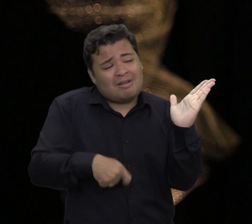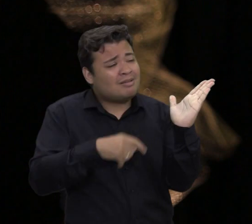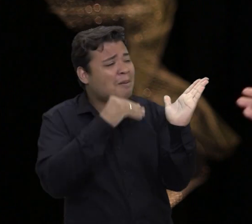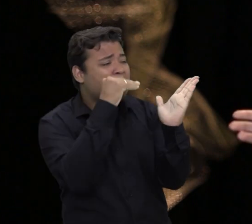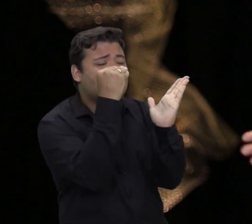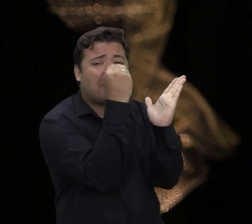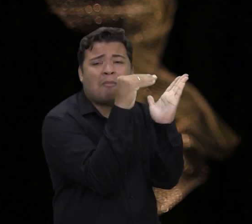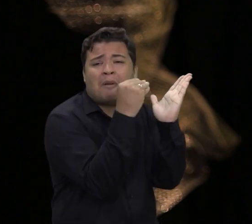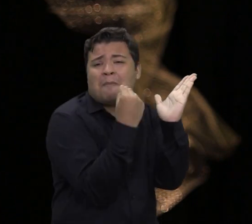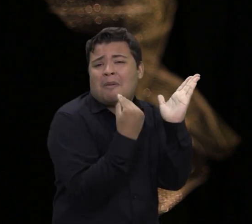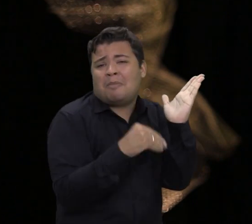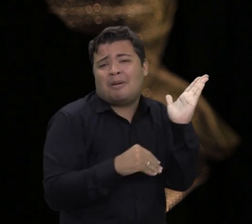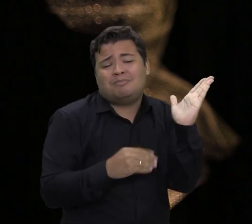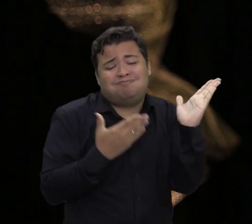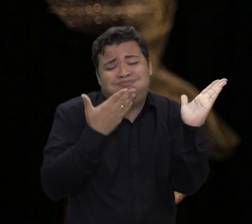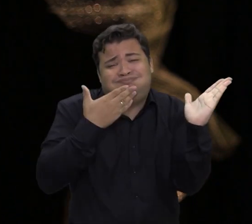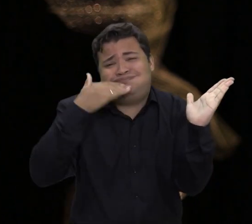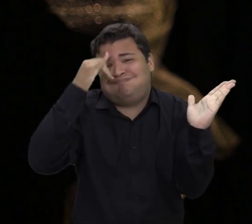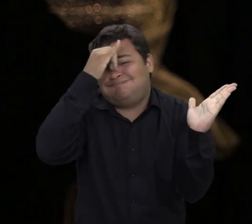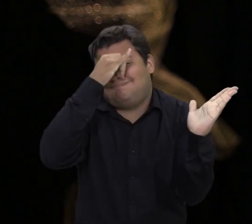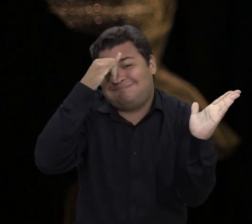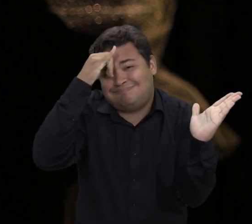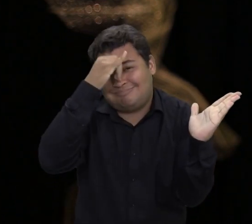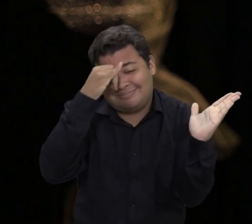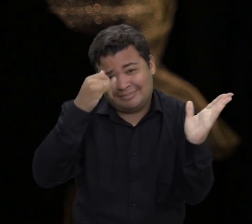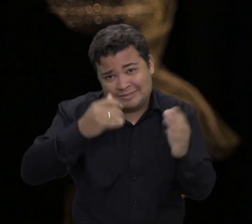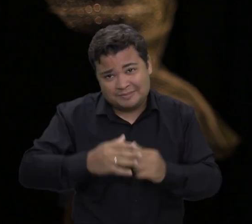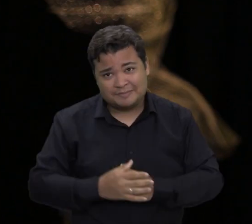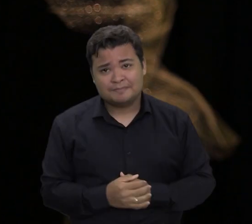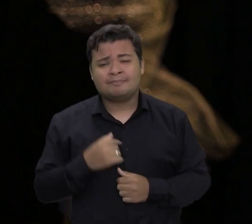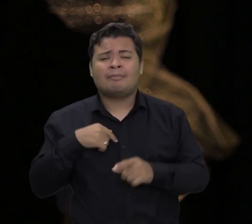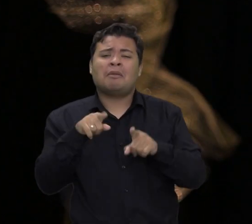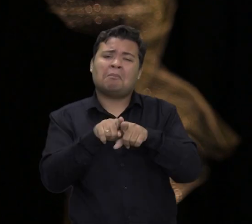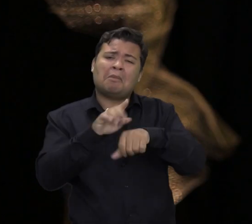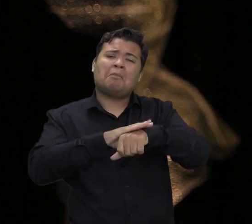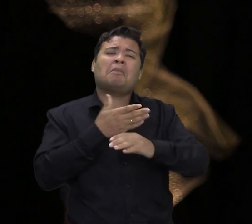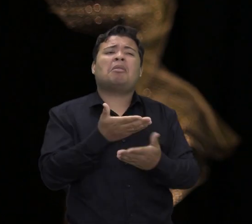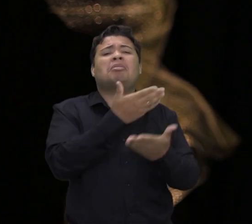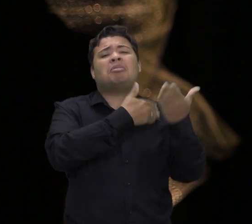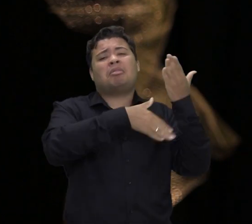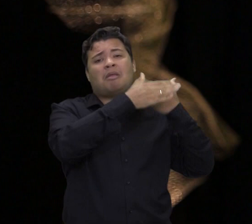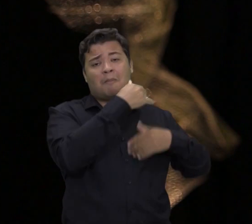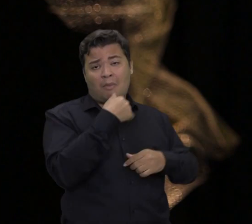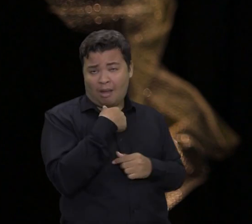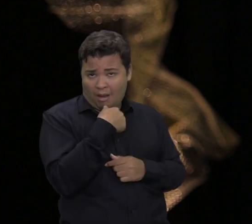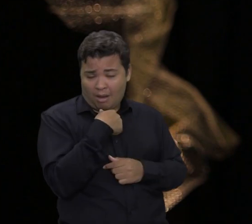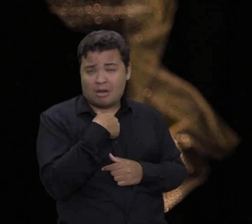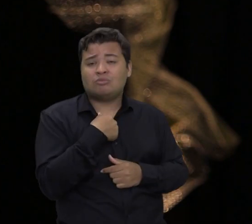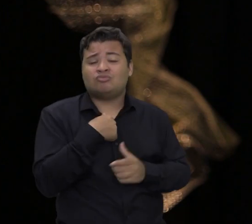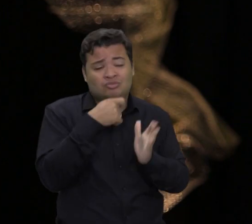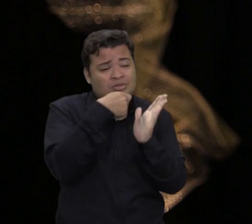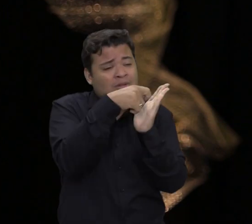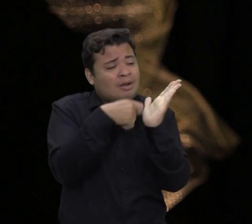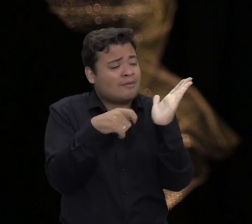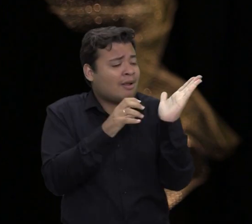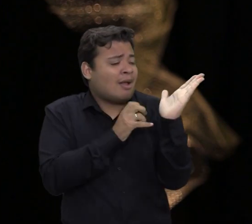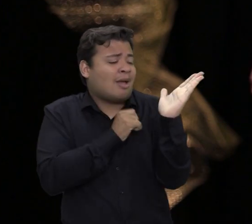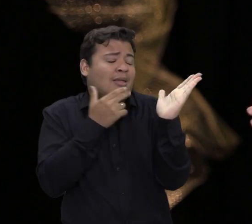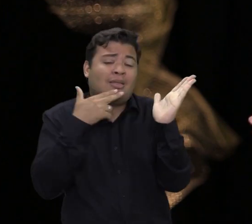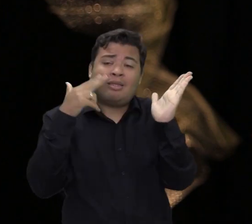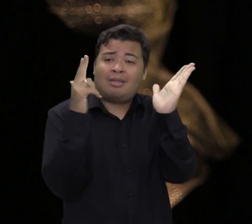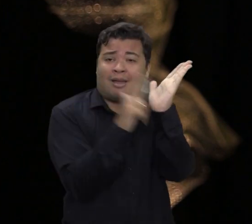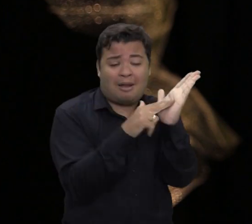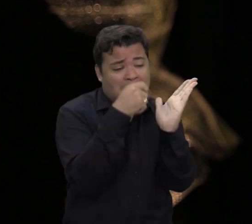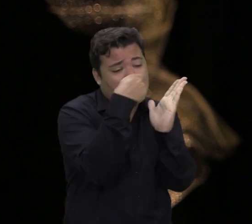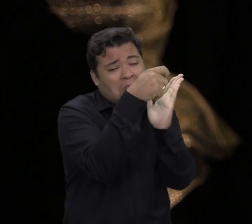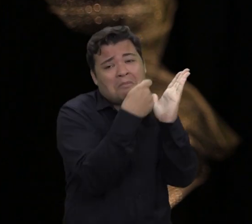não fossem ridículas. Também escrevi em meu tempo cartas de amor